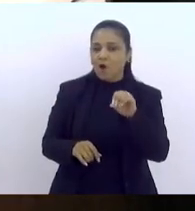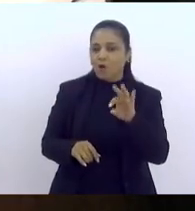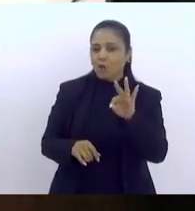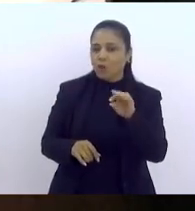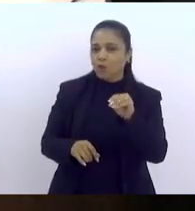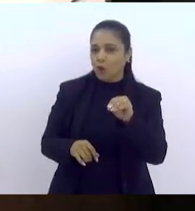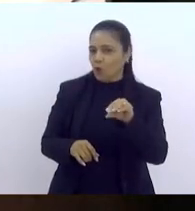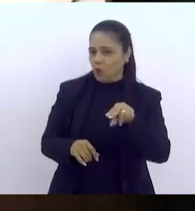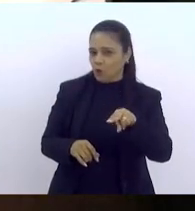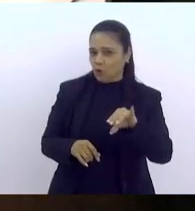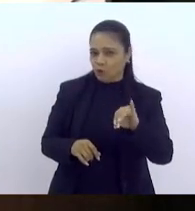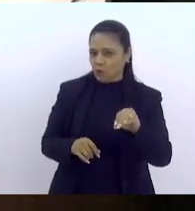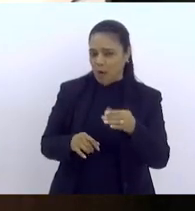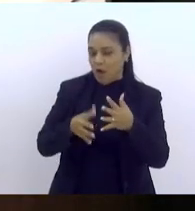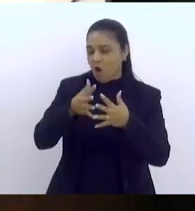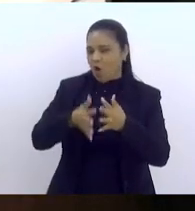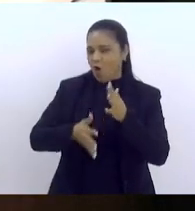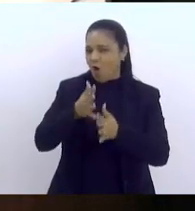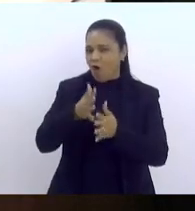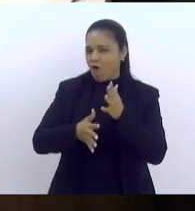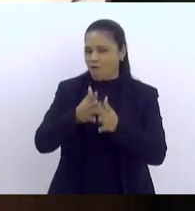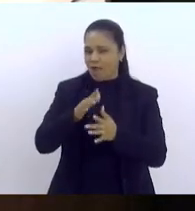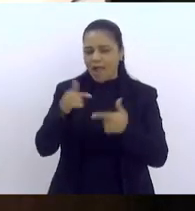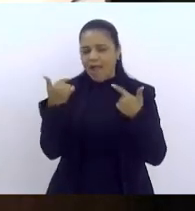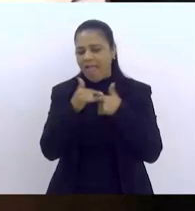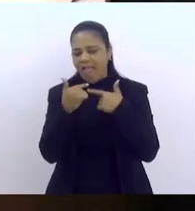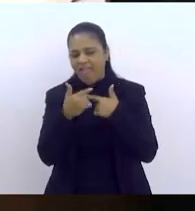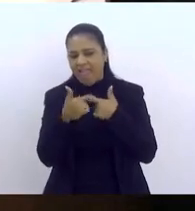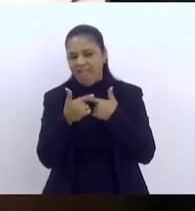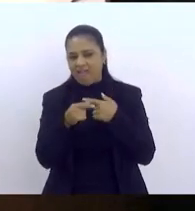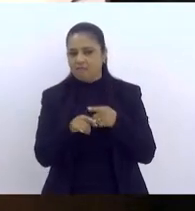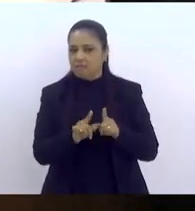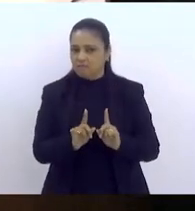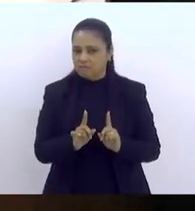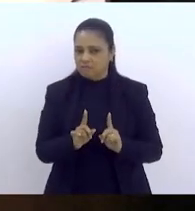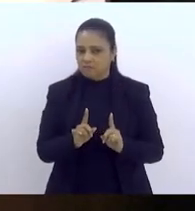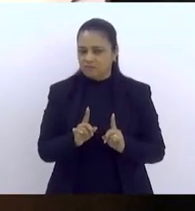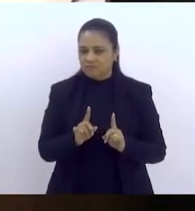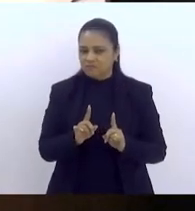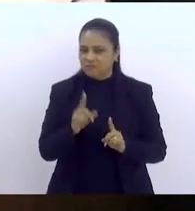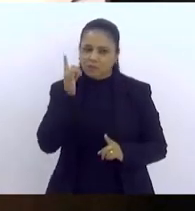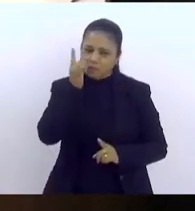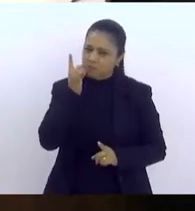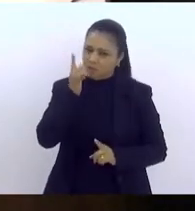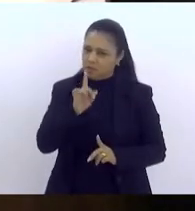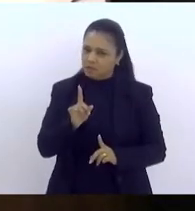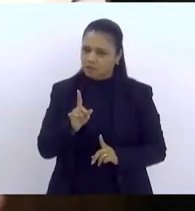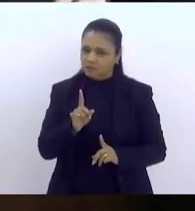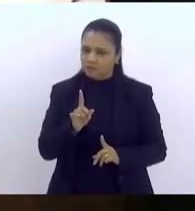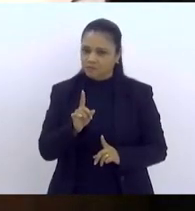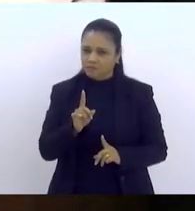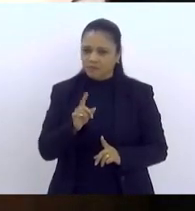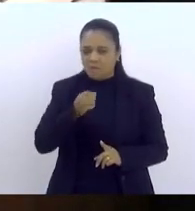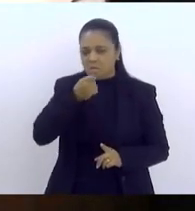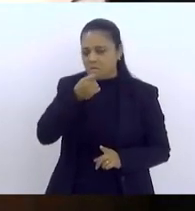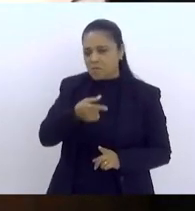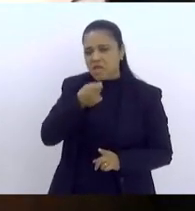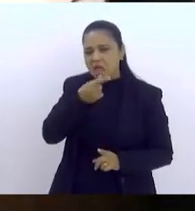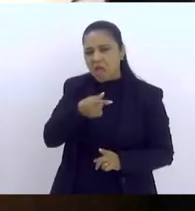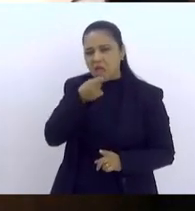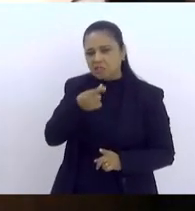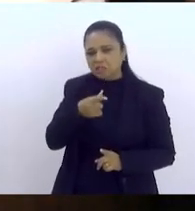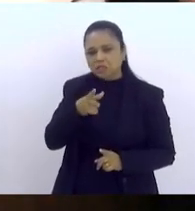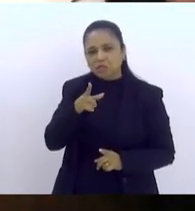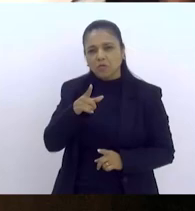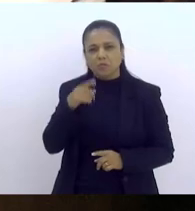galhofa simplesmente com os evangélicos, não, deputado. Não é galhofa e piadinha com o deputado